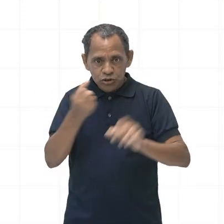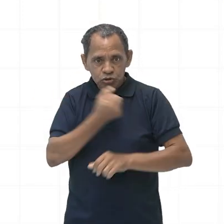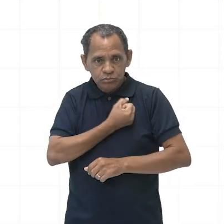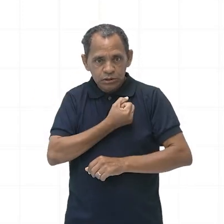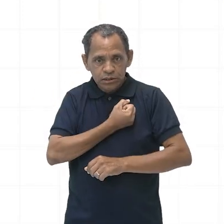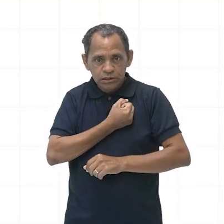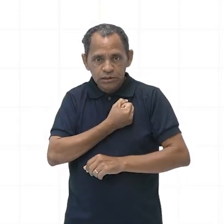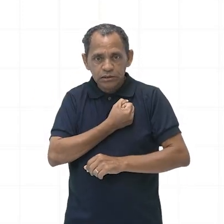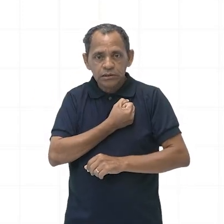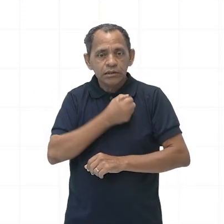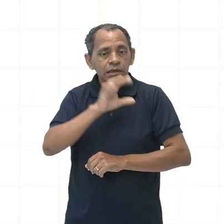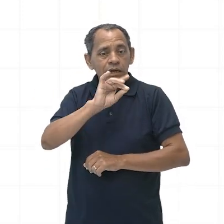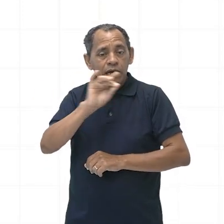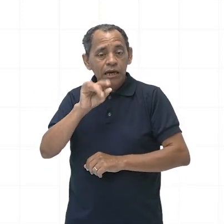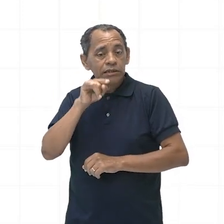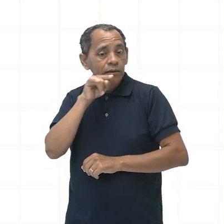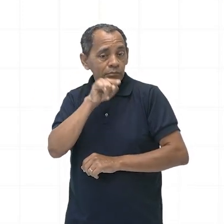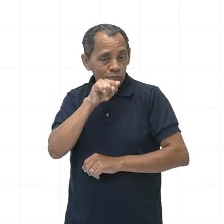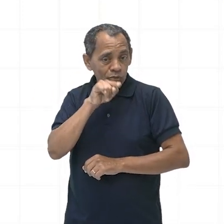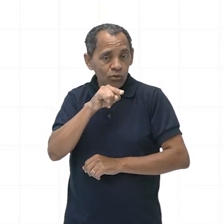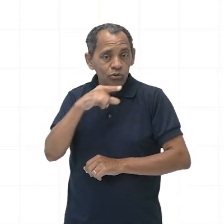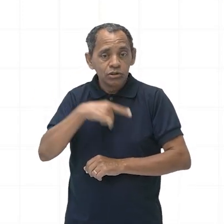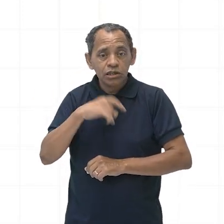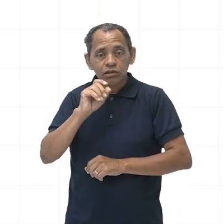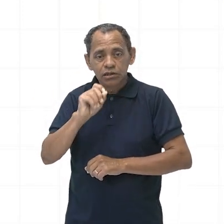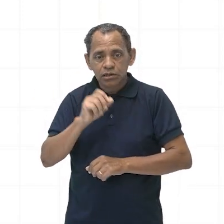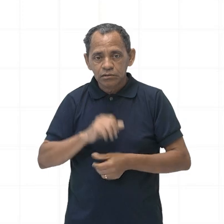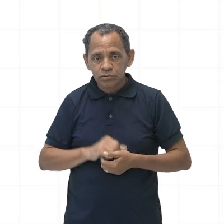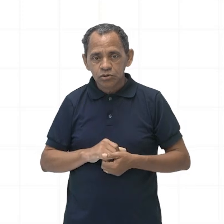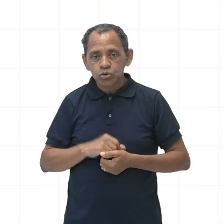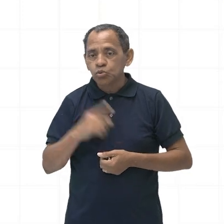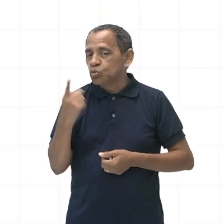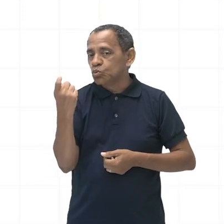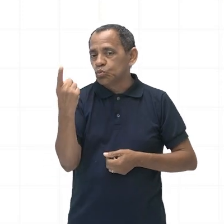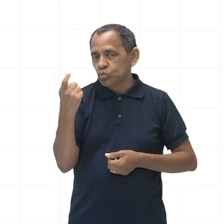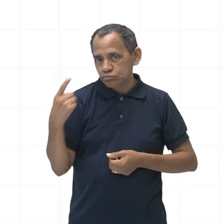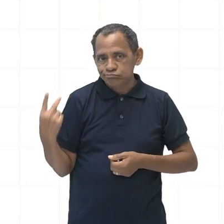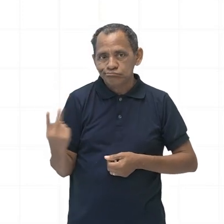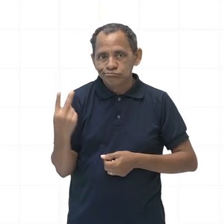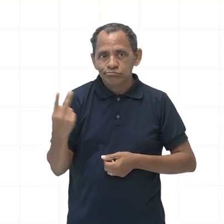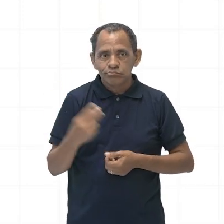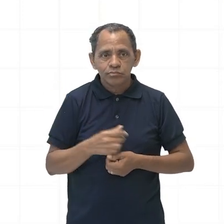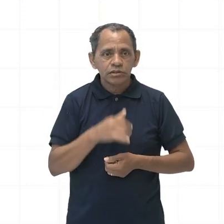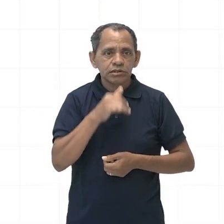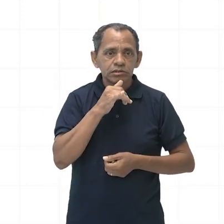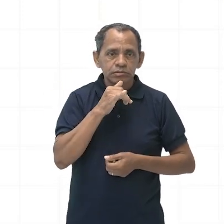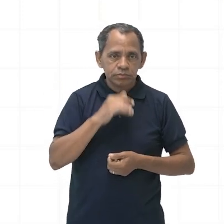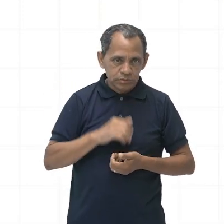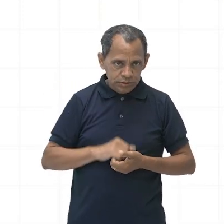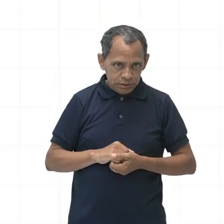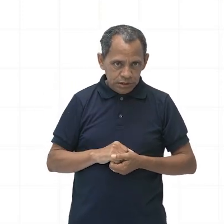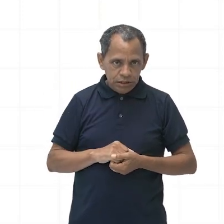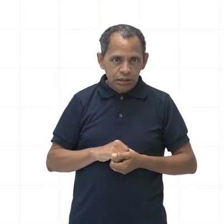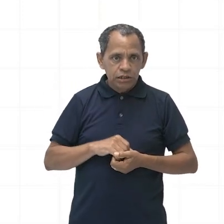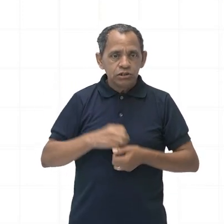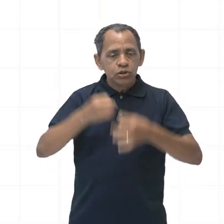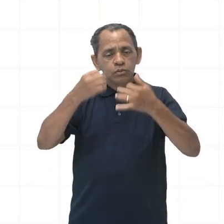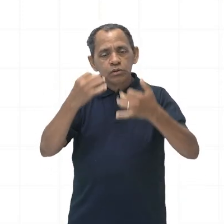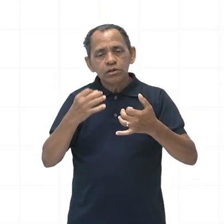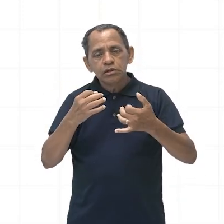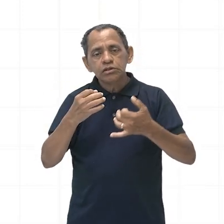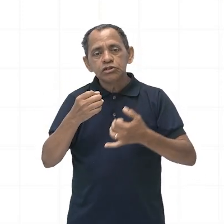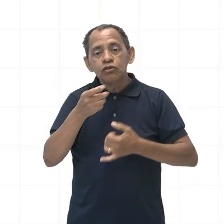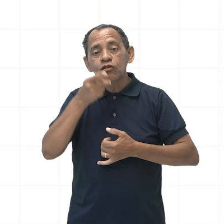numérica, cada ponto, ele vai ter um único valor. Por exemplo, se eu dissesse que o meu ponto